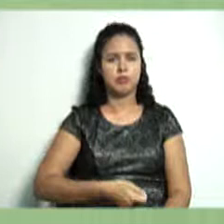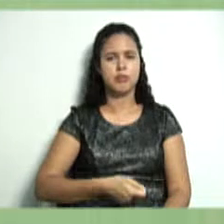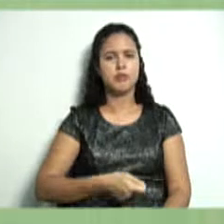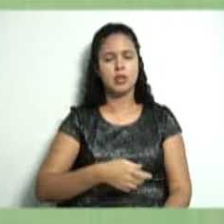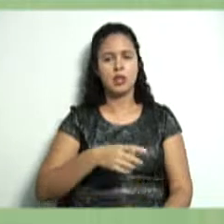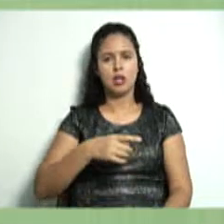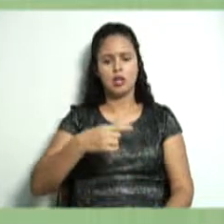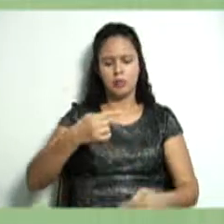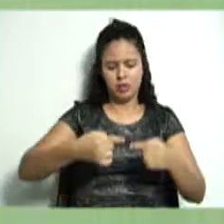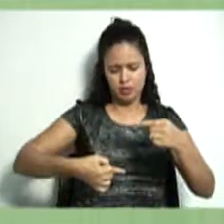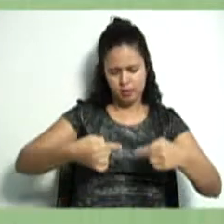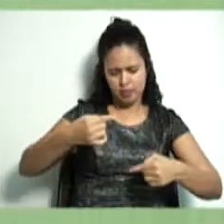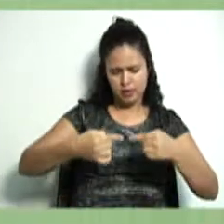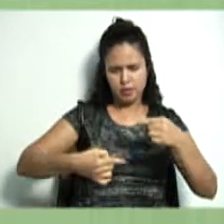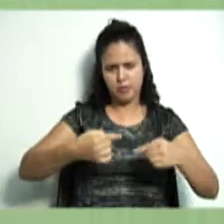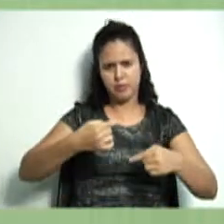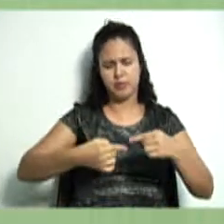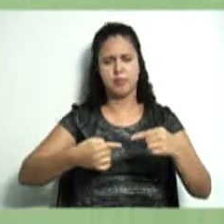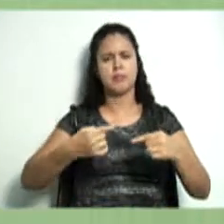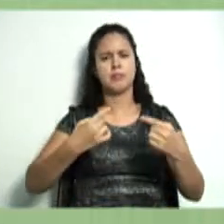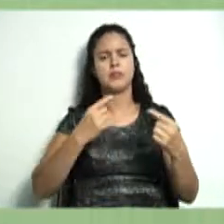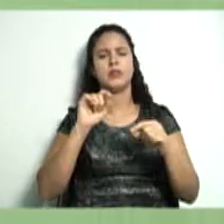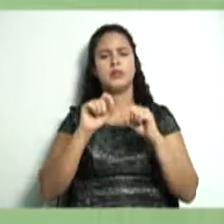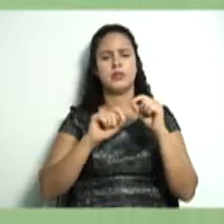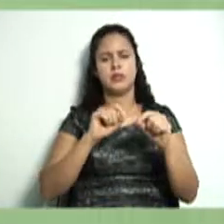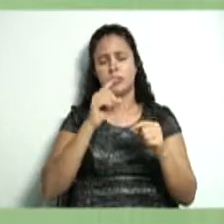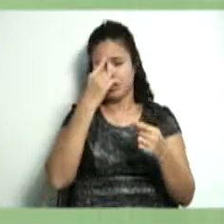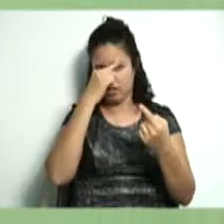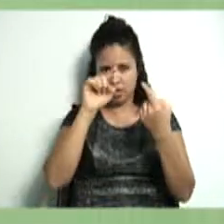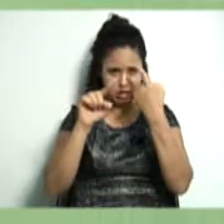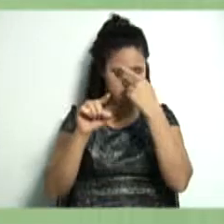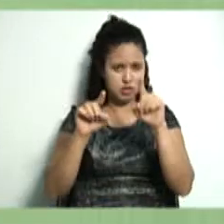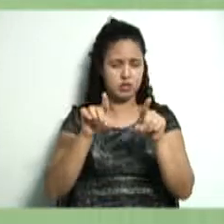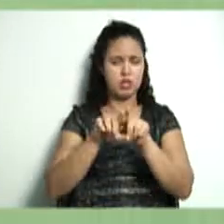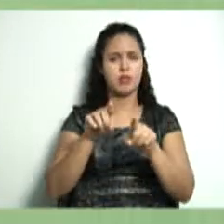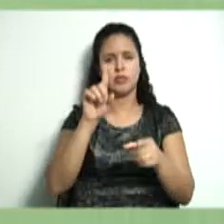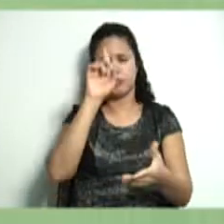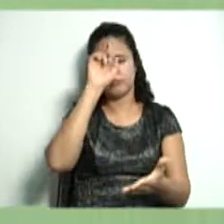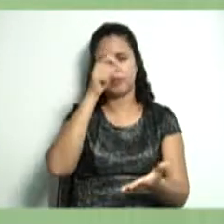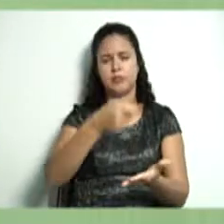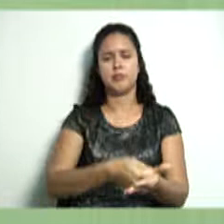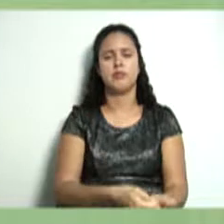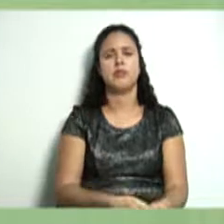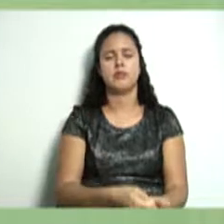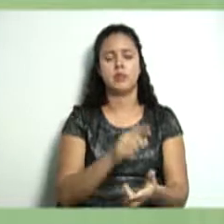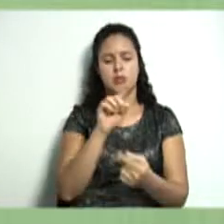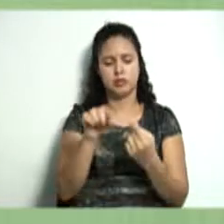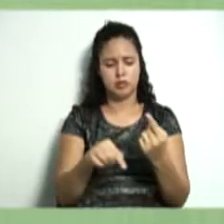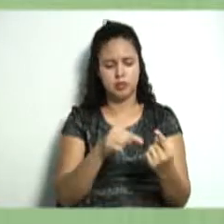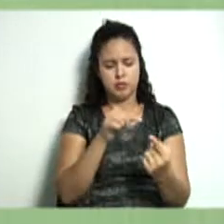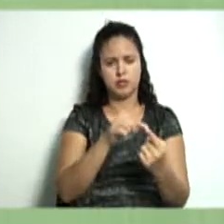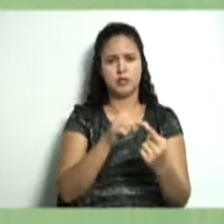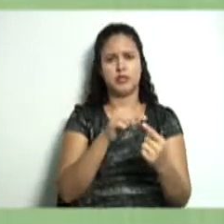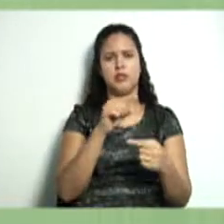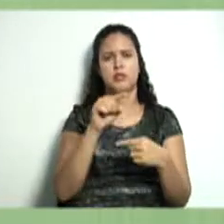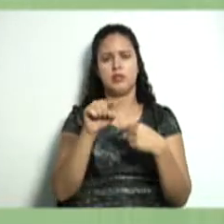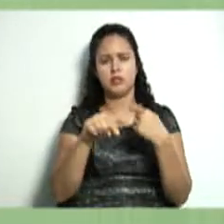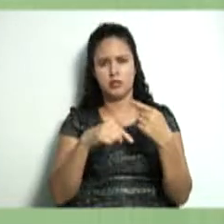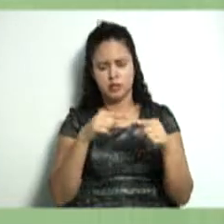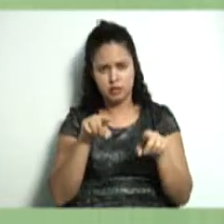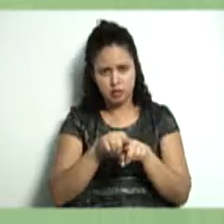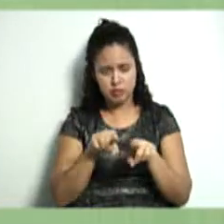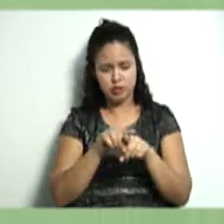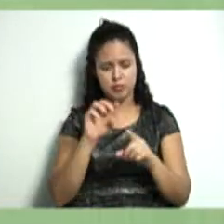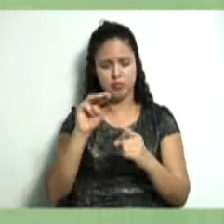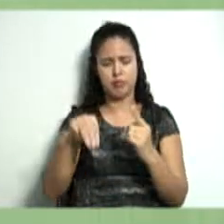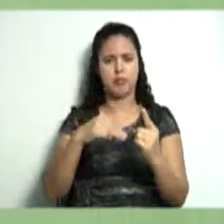discutir ideias e decidir acerca dos objetivos e metas de interesse da